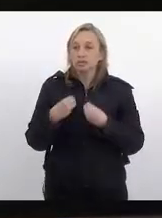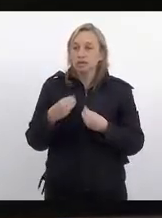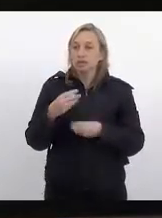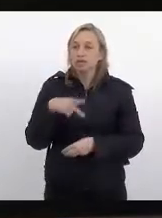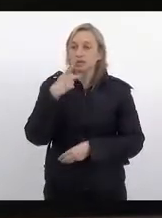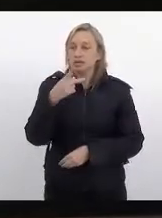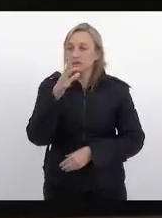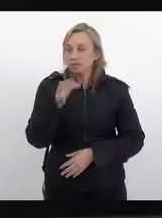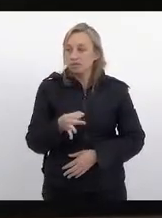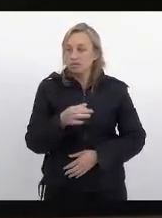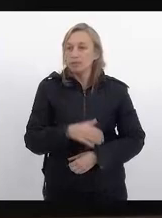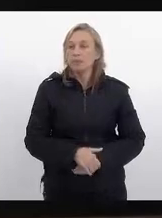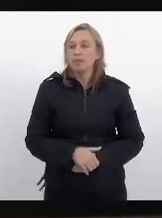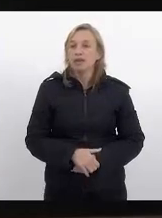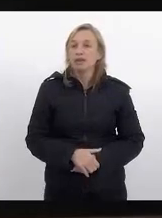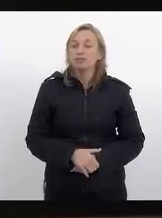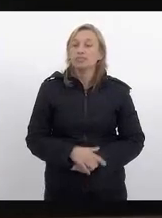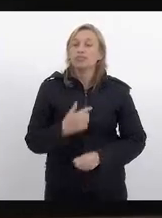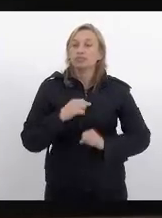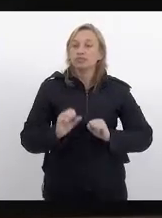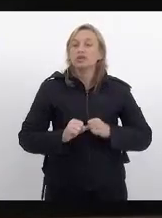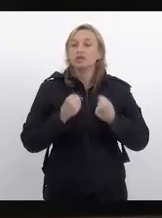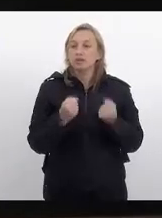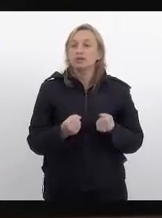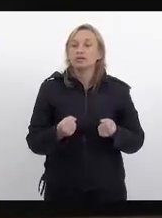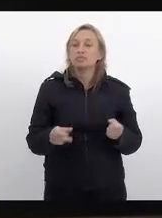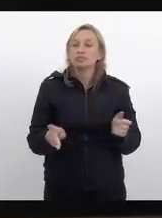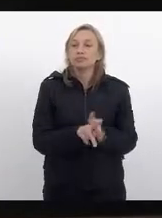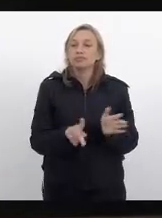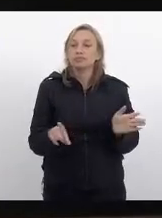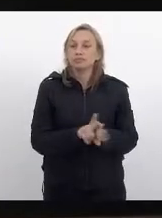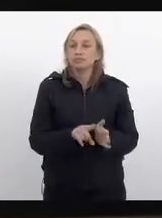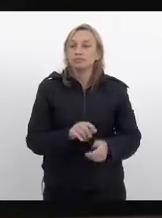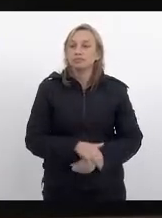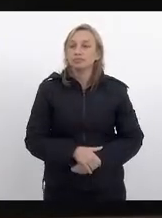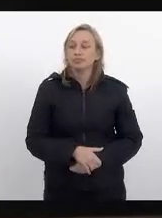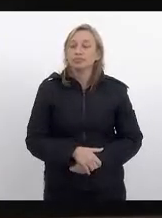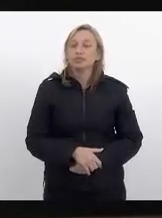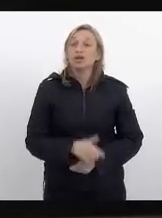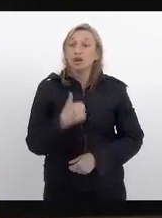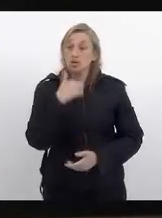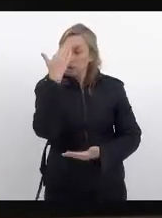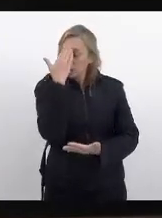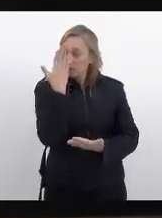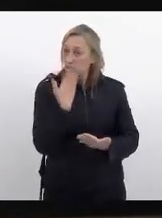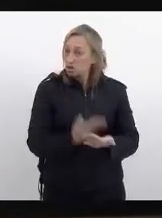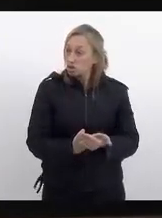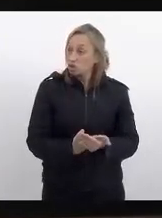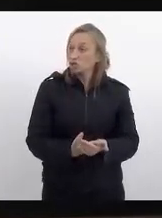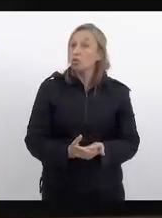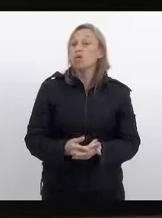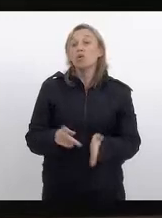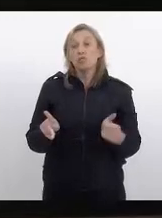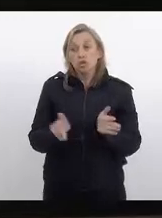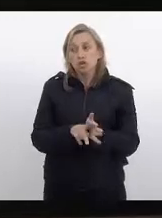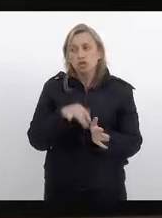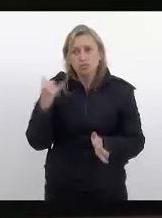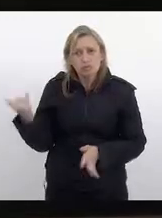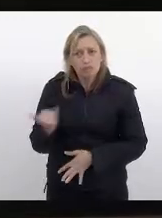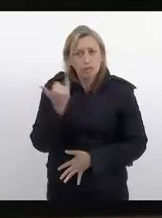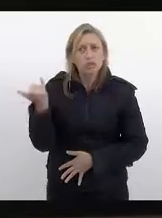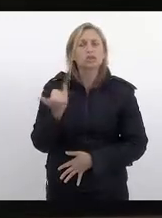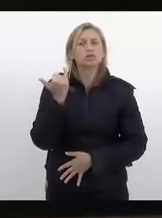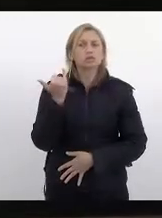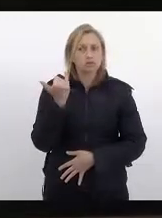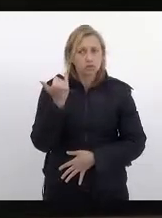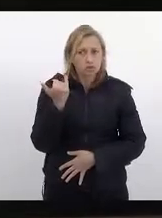a minha fala eu vim aqui defender um projeto de lei que eu acredito é um projeto muito importante